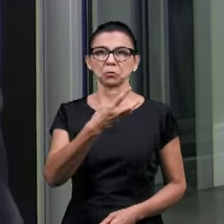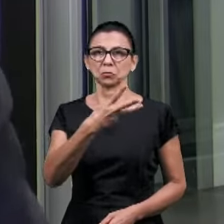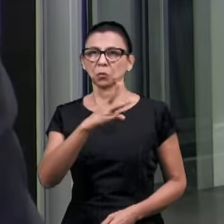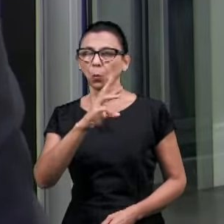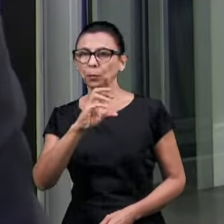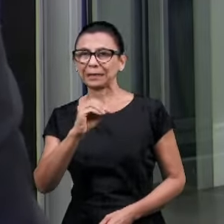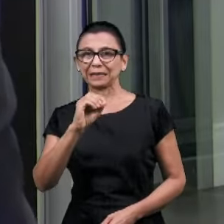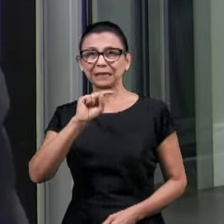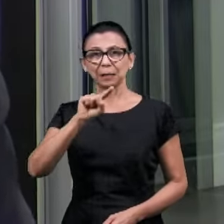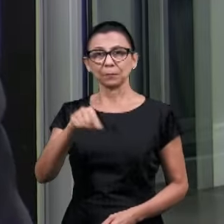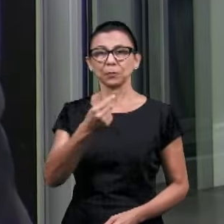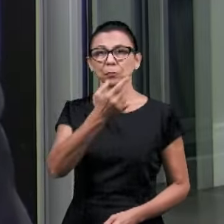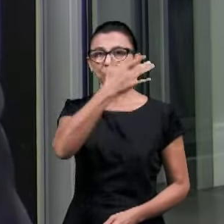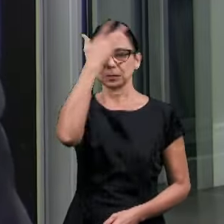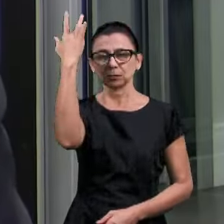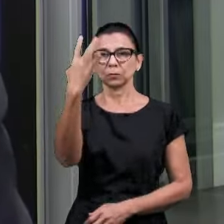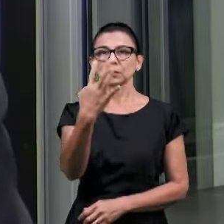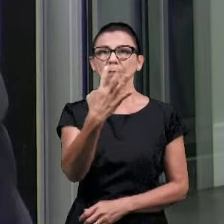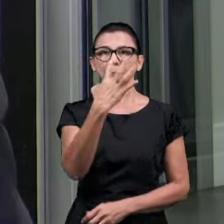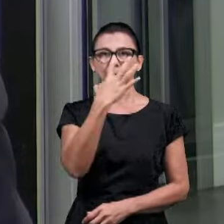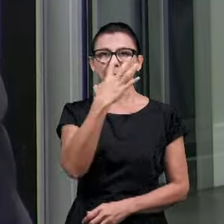online daquele culto. Então,